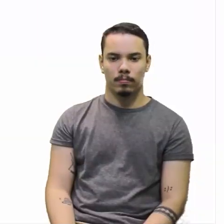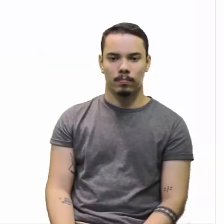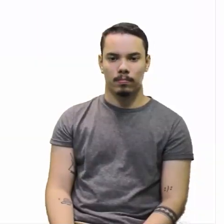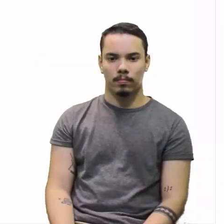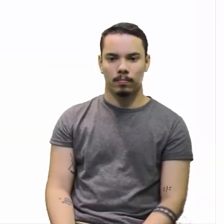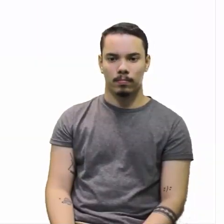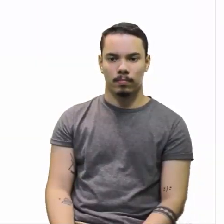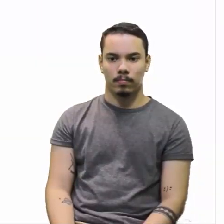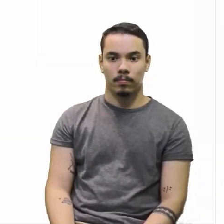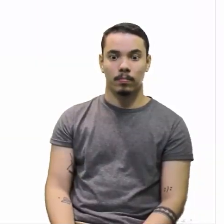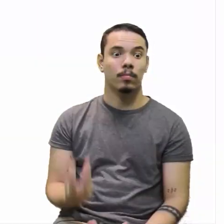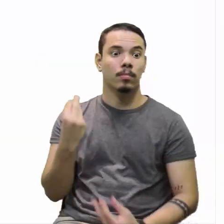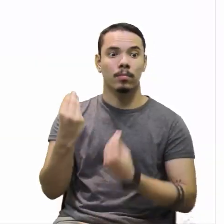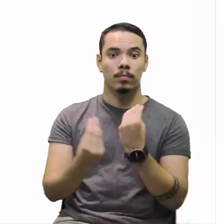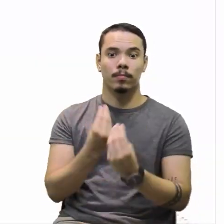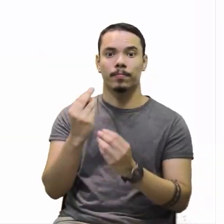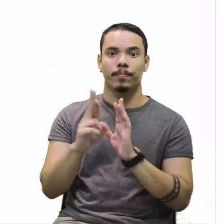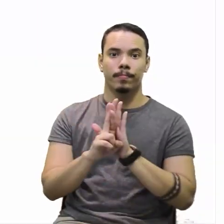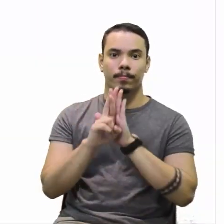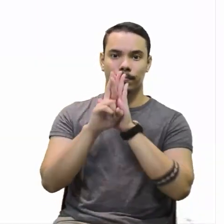Ó, a representação do indutor.